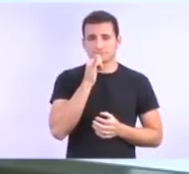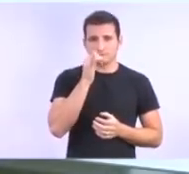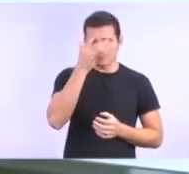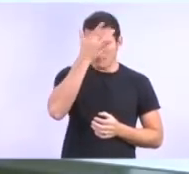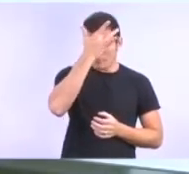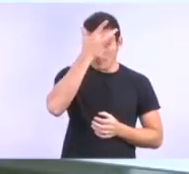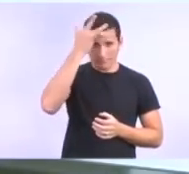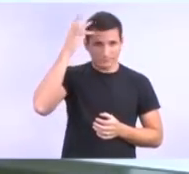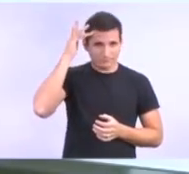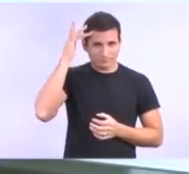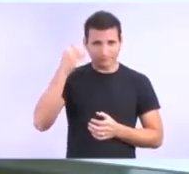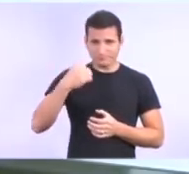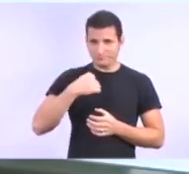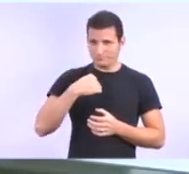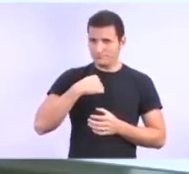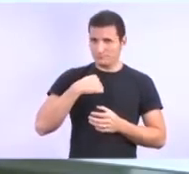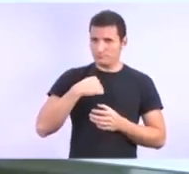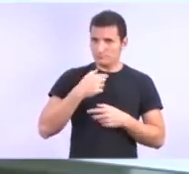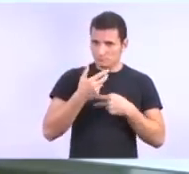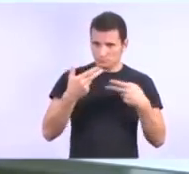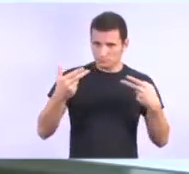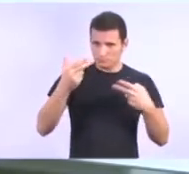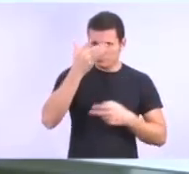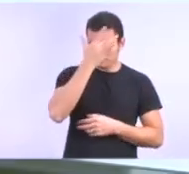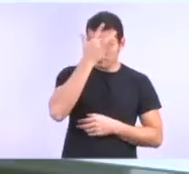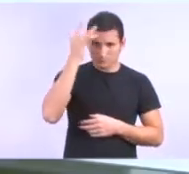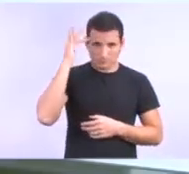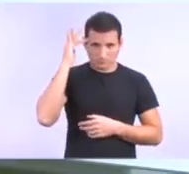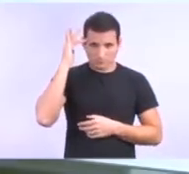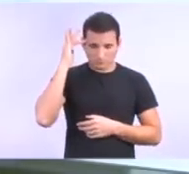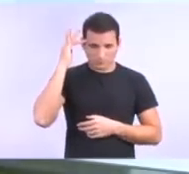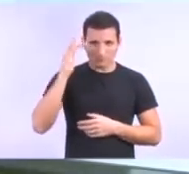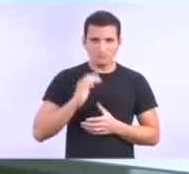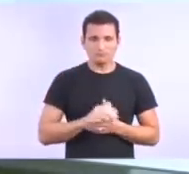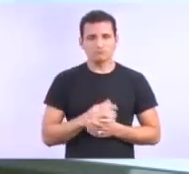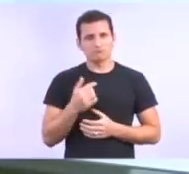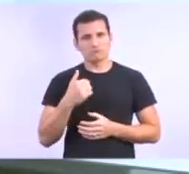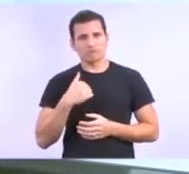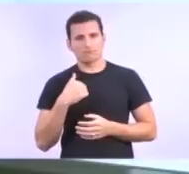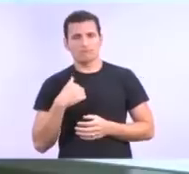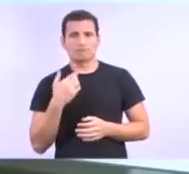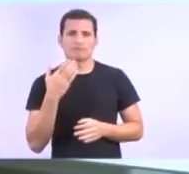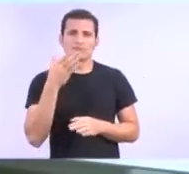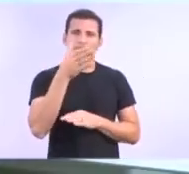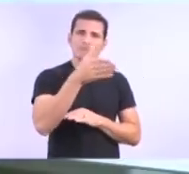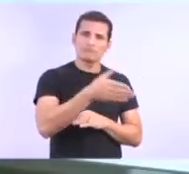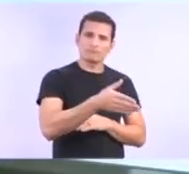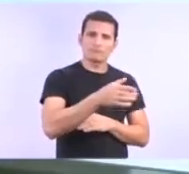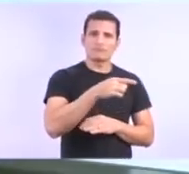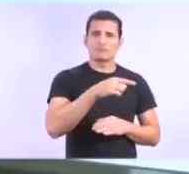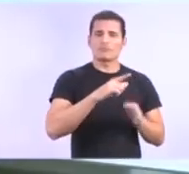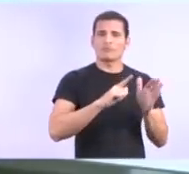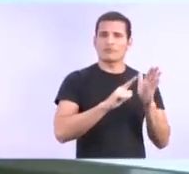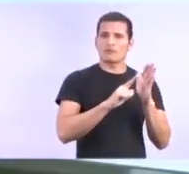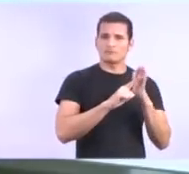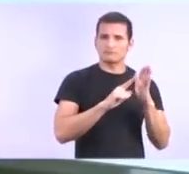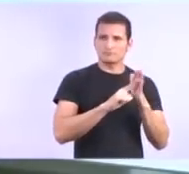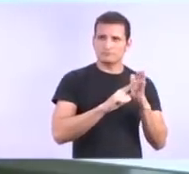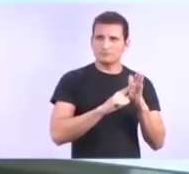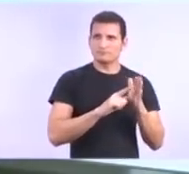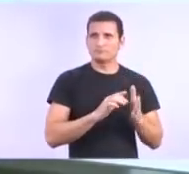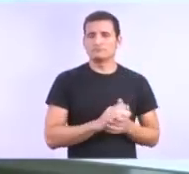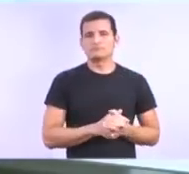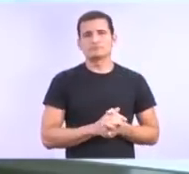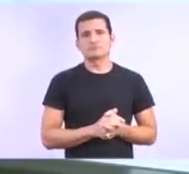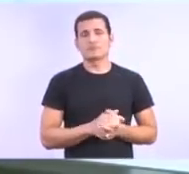pessoa. Eu sou um objeto pessoa, né? O objeto pessoa, eu vou lá na loja, naquela loja que eu estava definindo. Para aquela loja eu